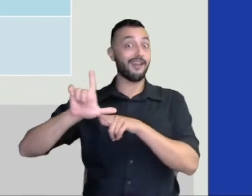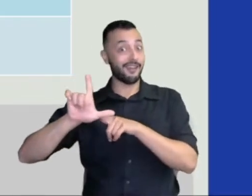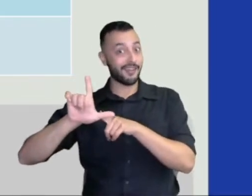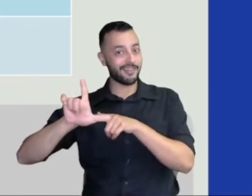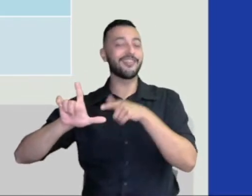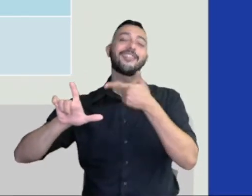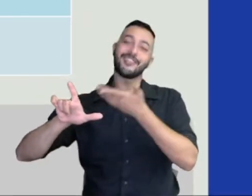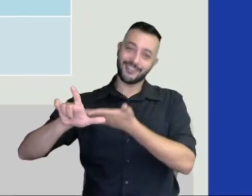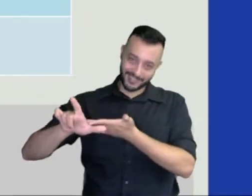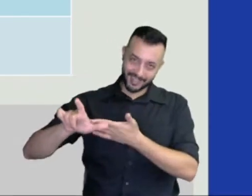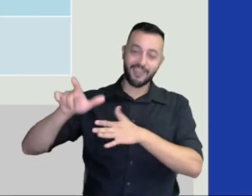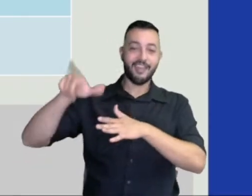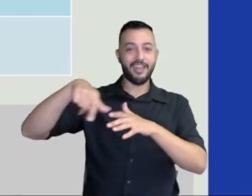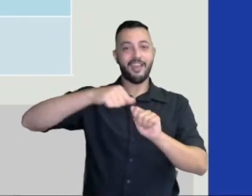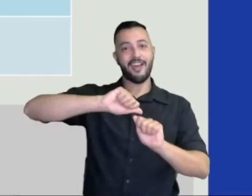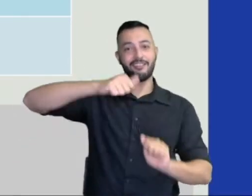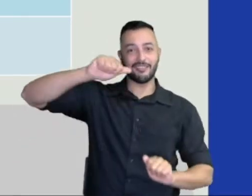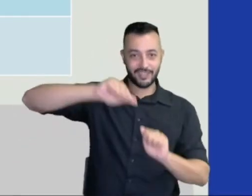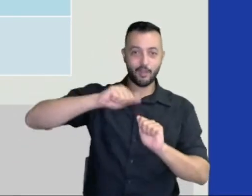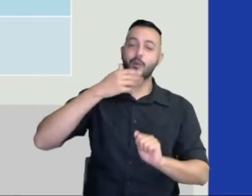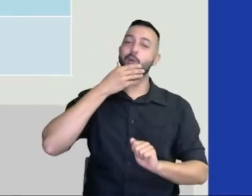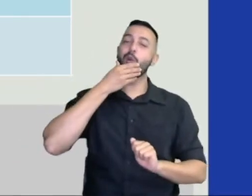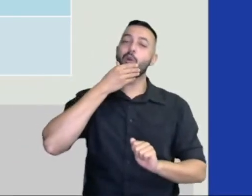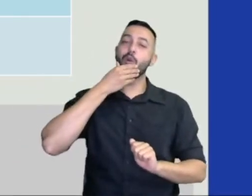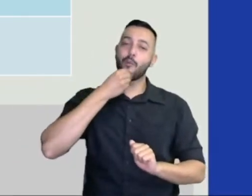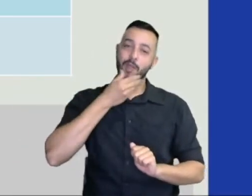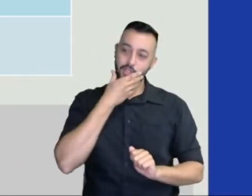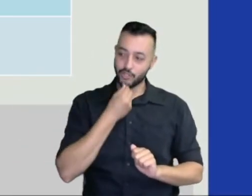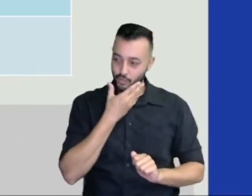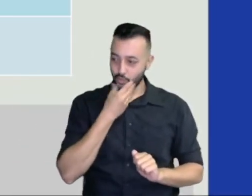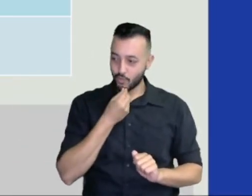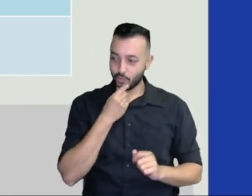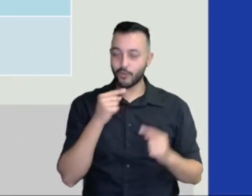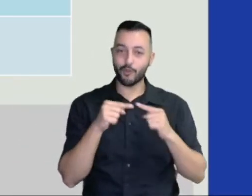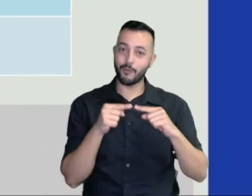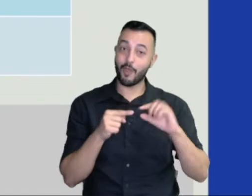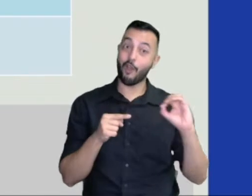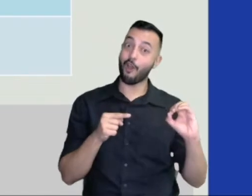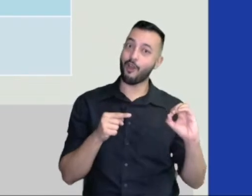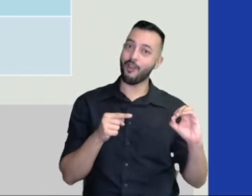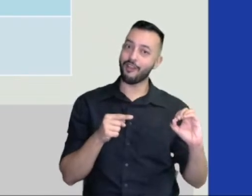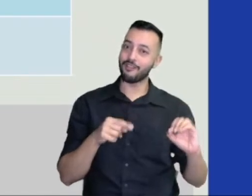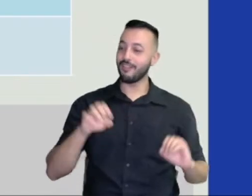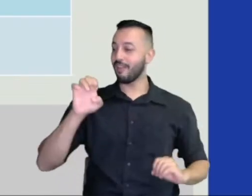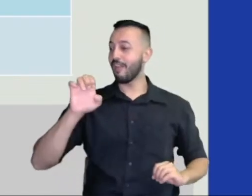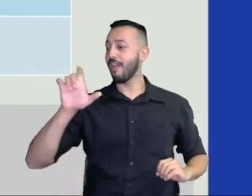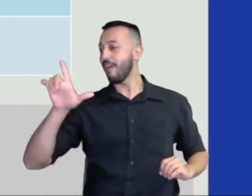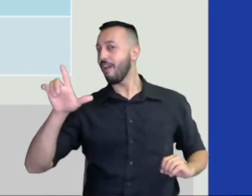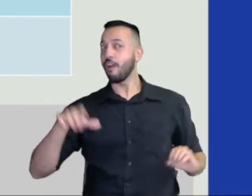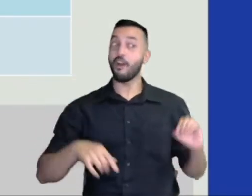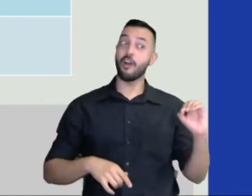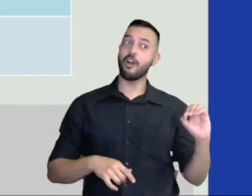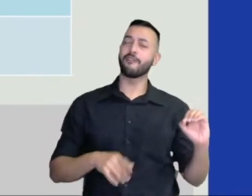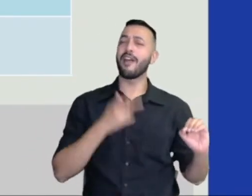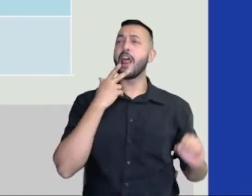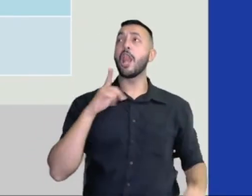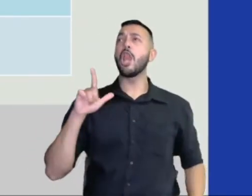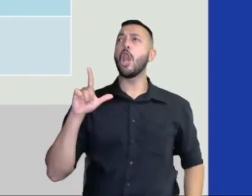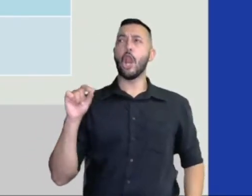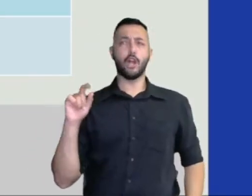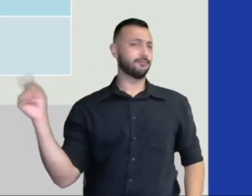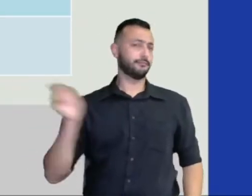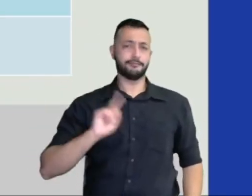como artigo masculino o, certo? Lembra sempre disso, não é lo chico no está